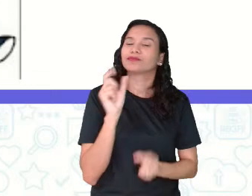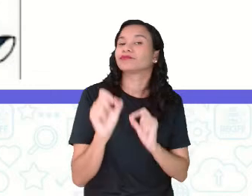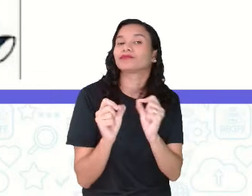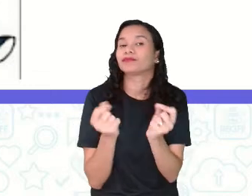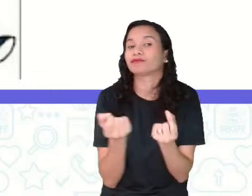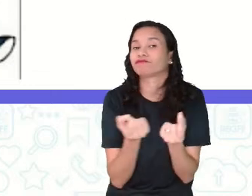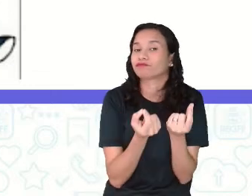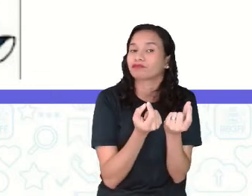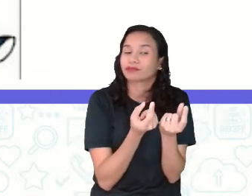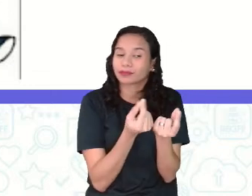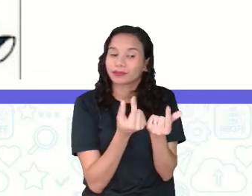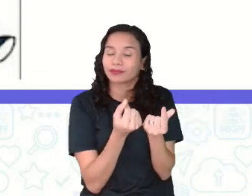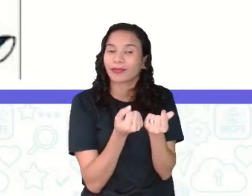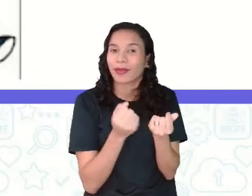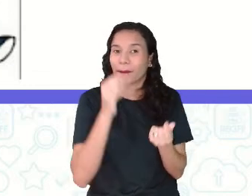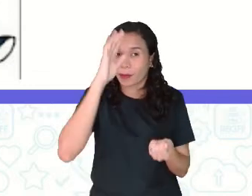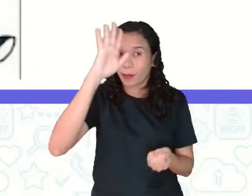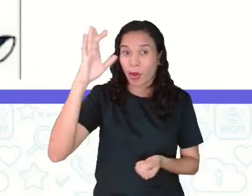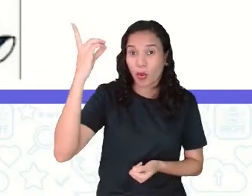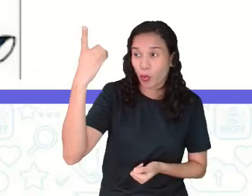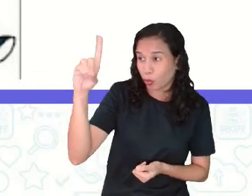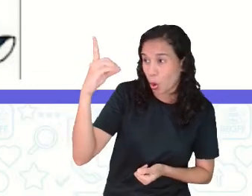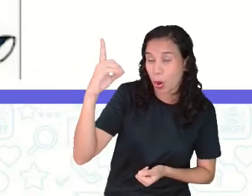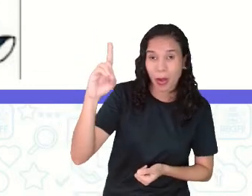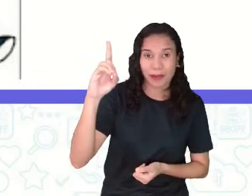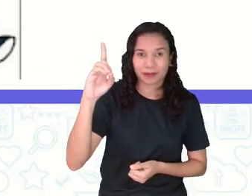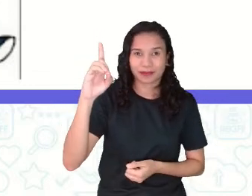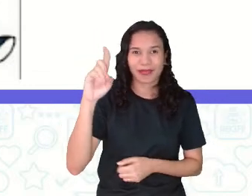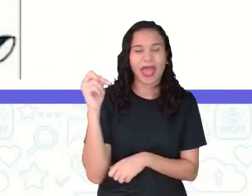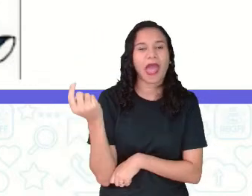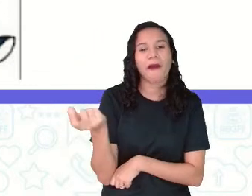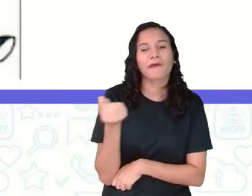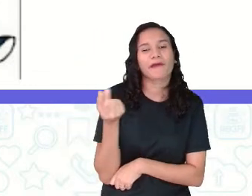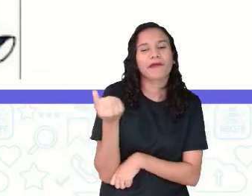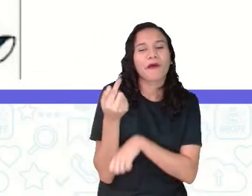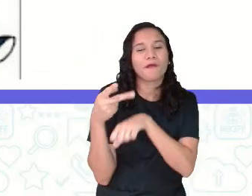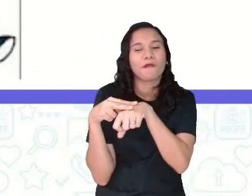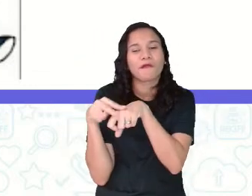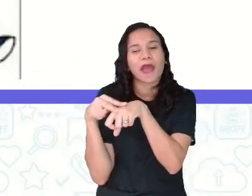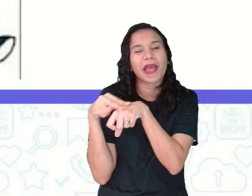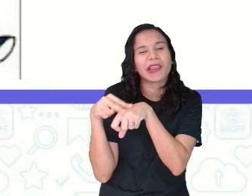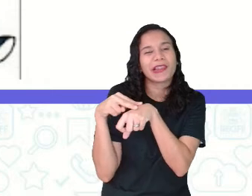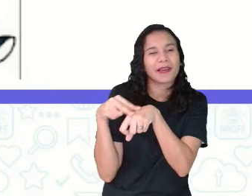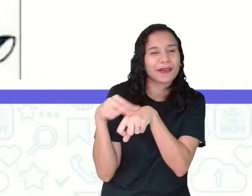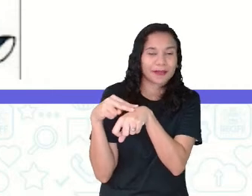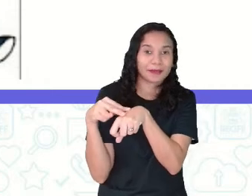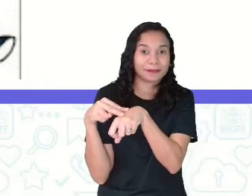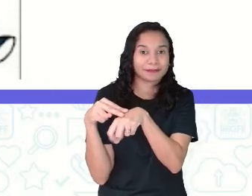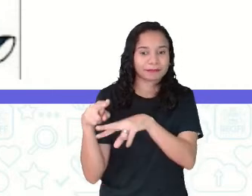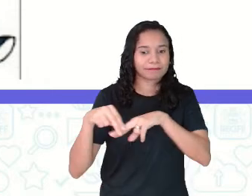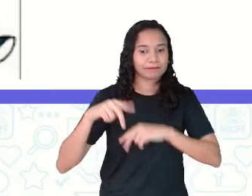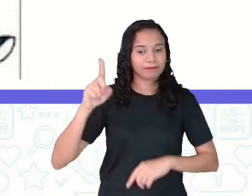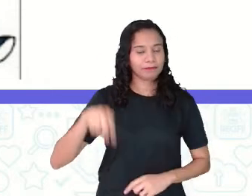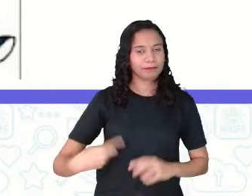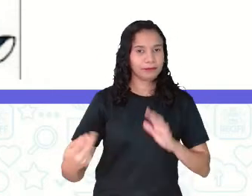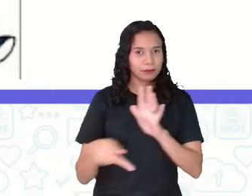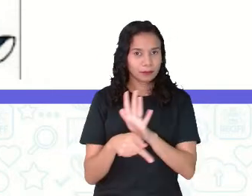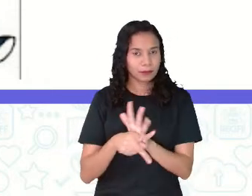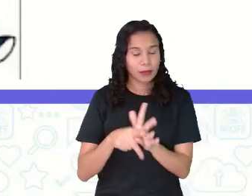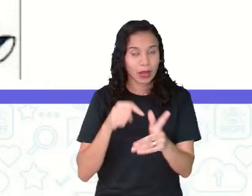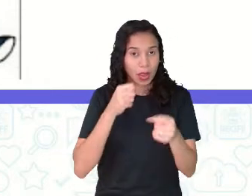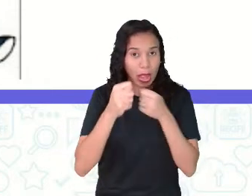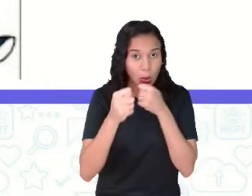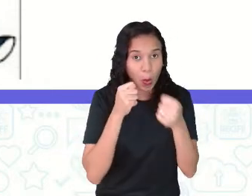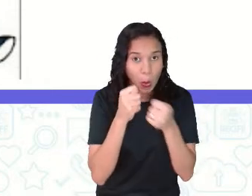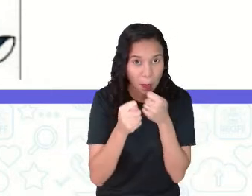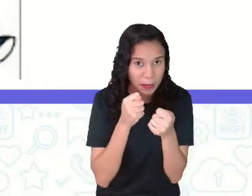né? E principalmente dólar, né? As pessoas chamam, são as verdinhas, né, gente? Então, a gente vê que a economia